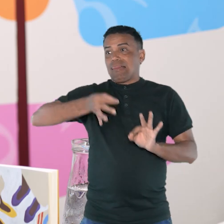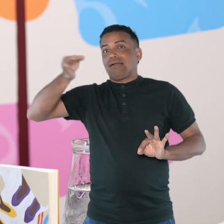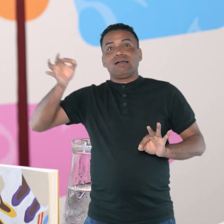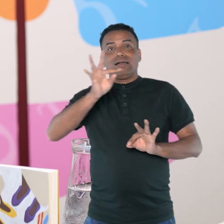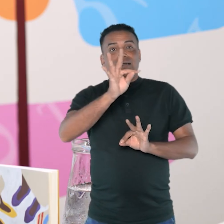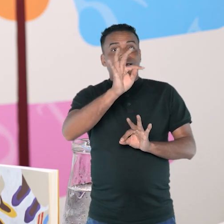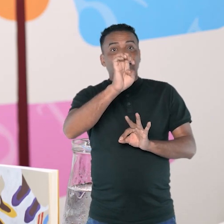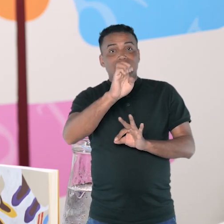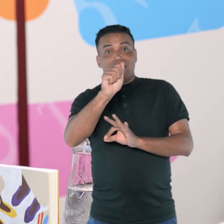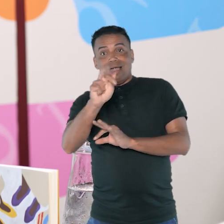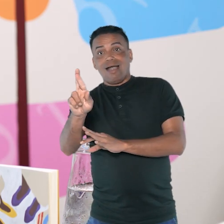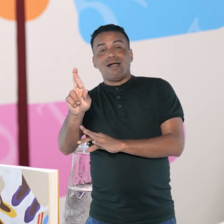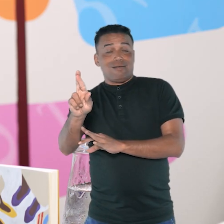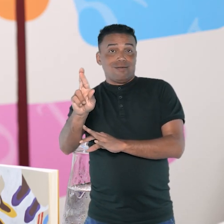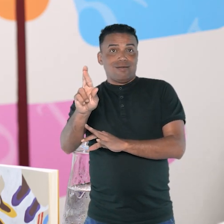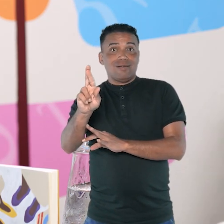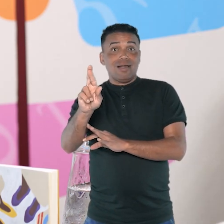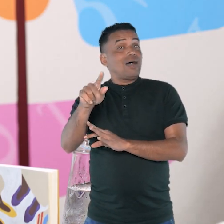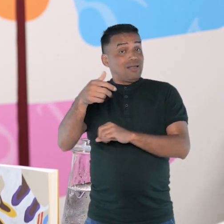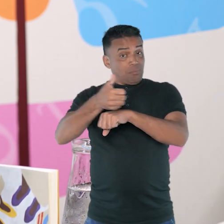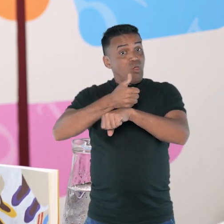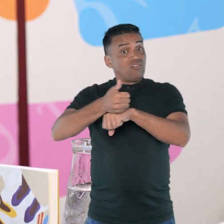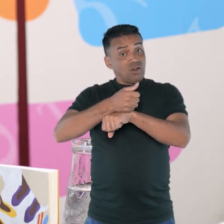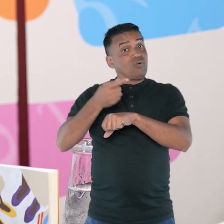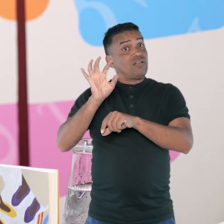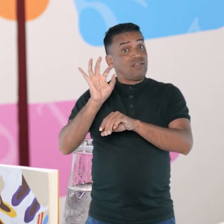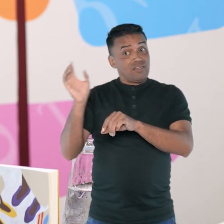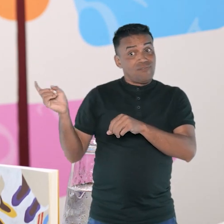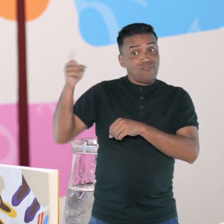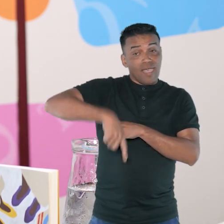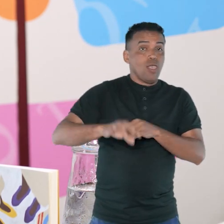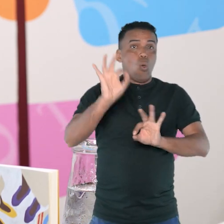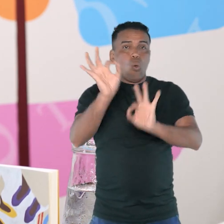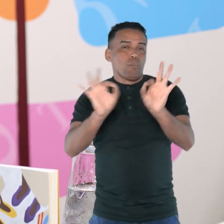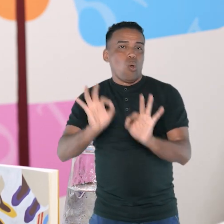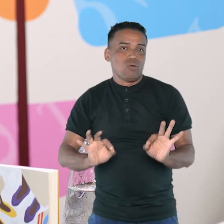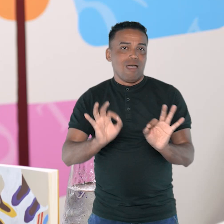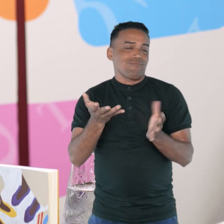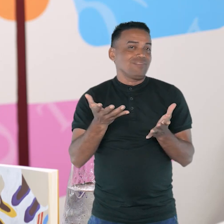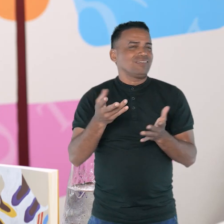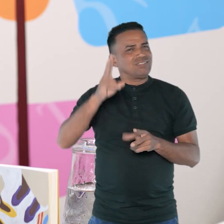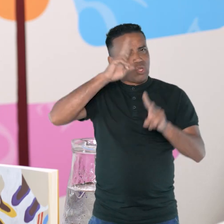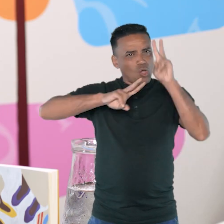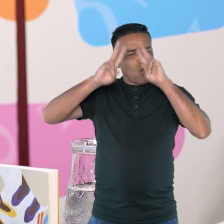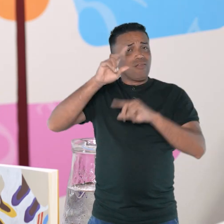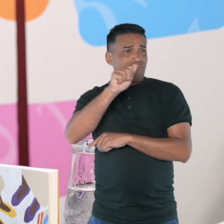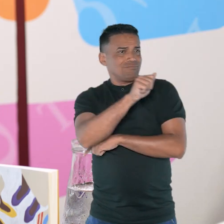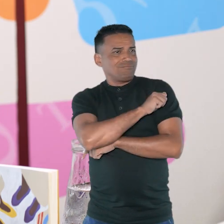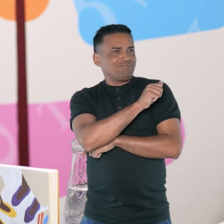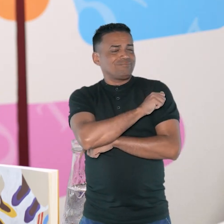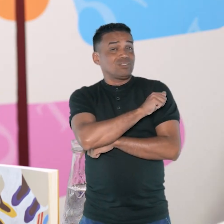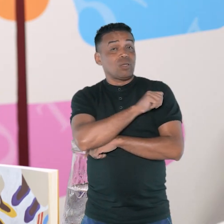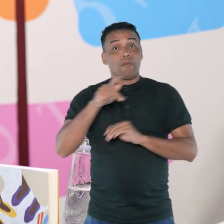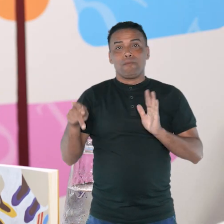que têm esse ofício é que veio junto com ele, né? Para montar, não sei se vocês sabem dessas histórias, né? Os estudantes, mas foram